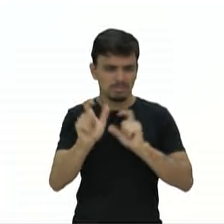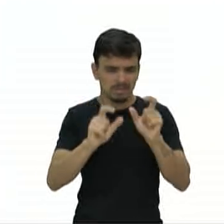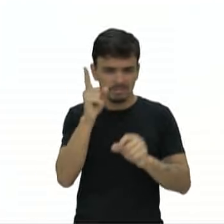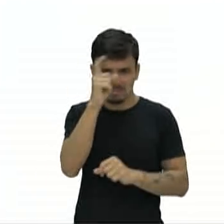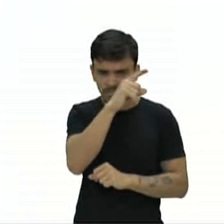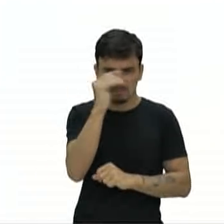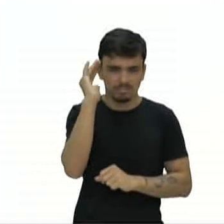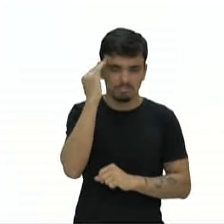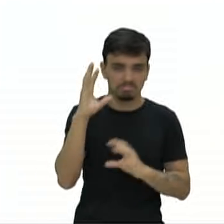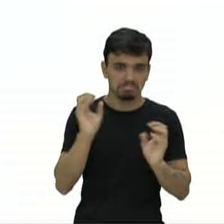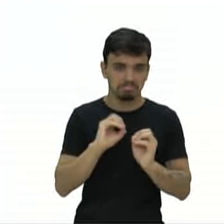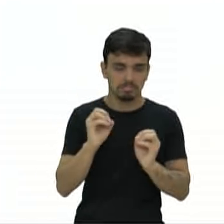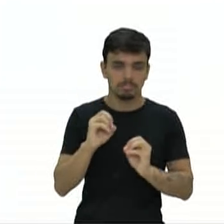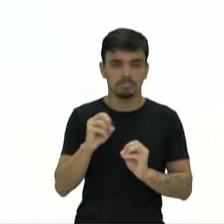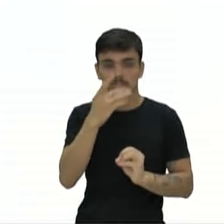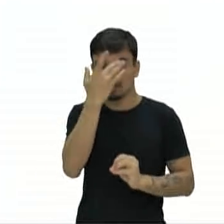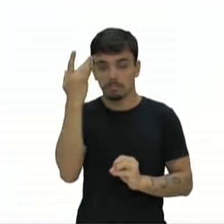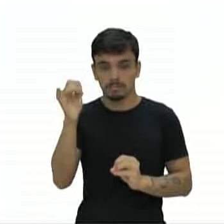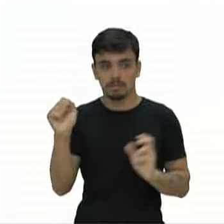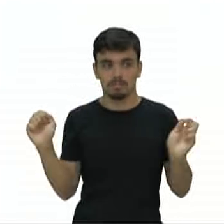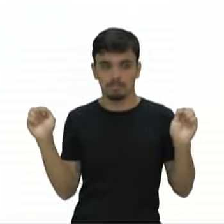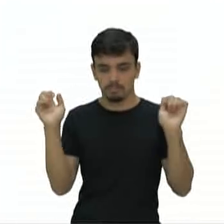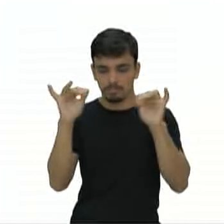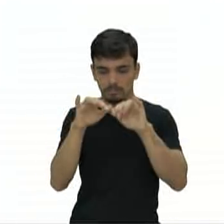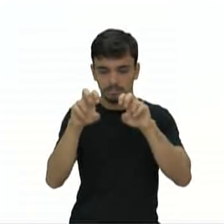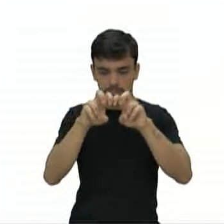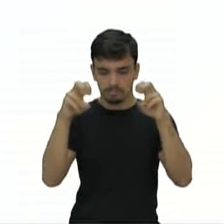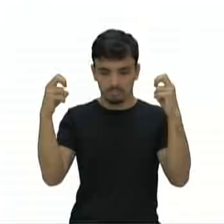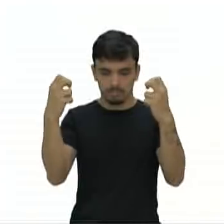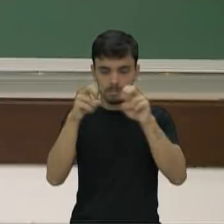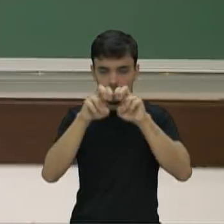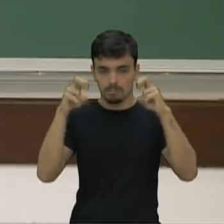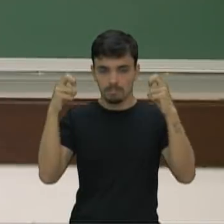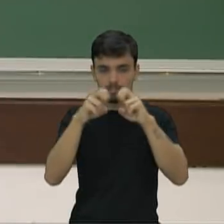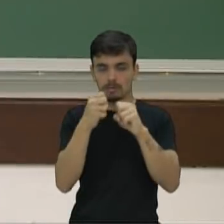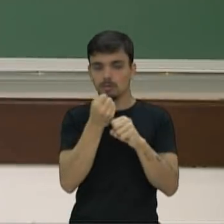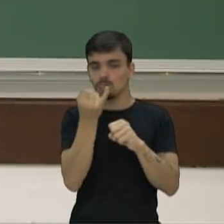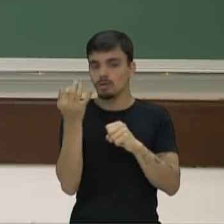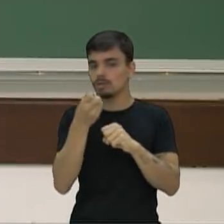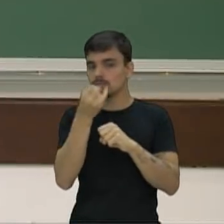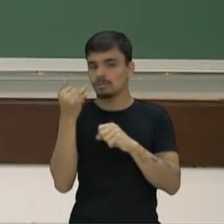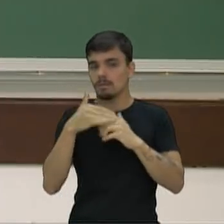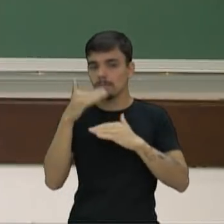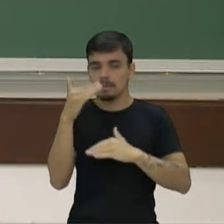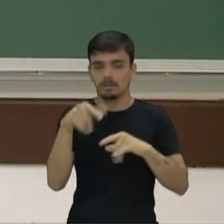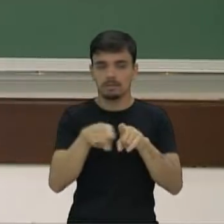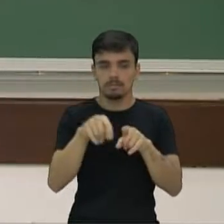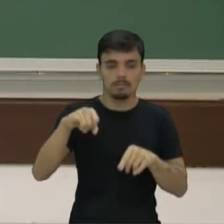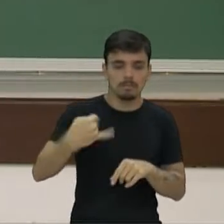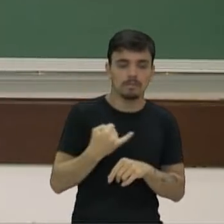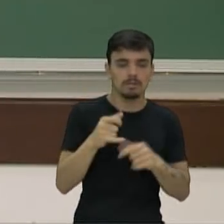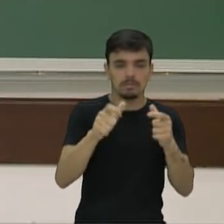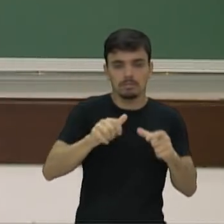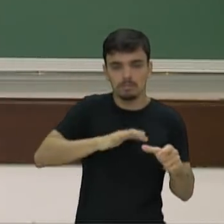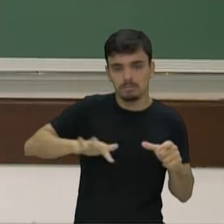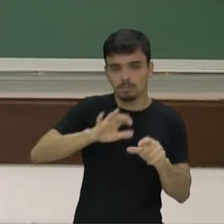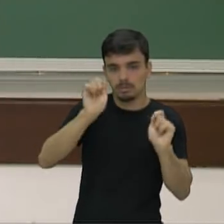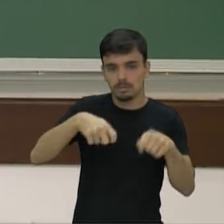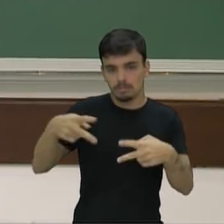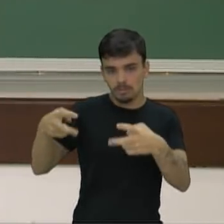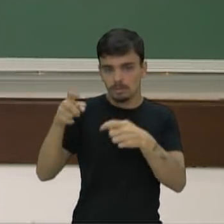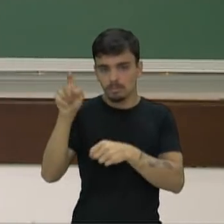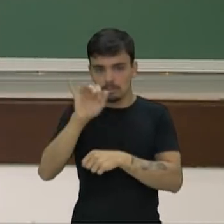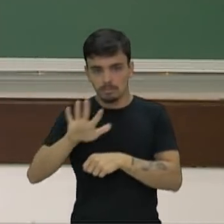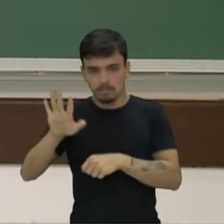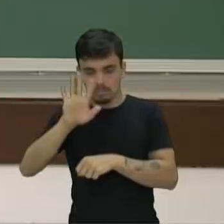aí, que as pessoas vão aumentando, né, normalmente aproveitando inclusive o espaço. Como vocês podem observar